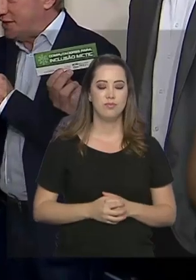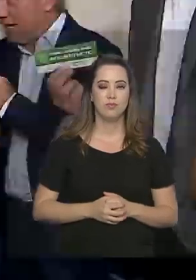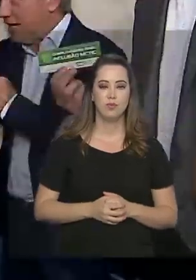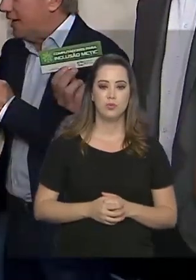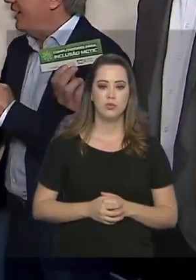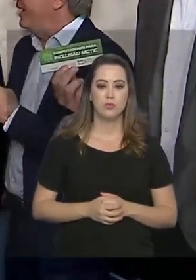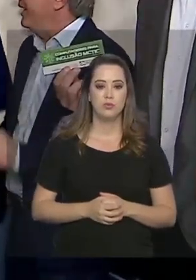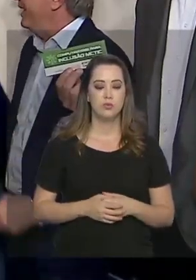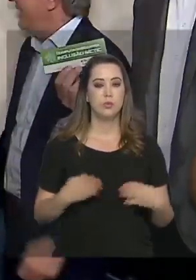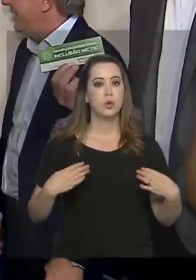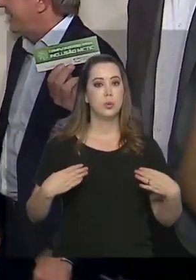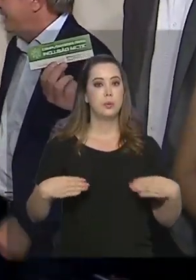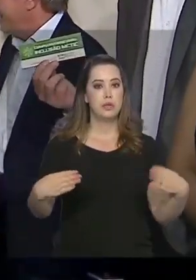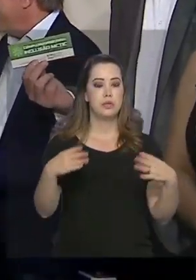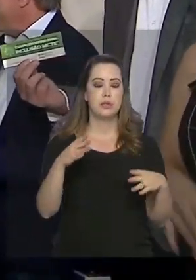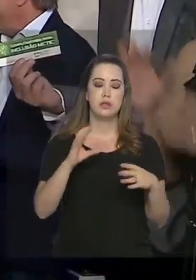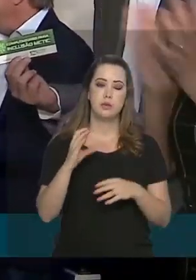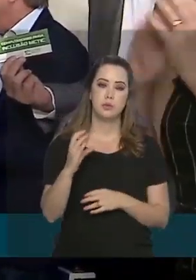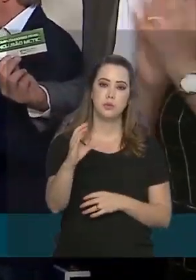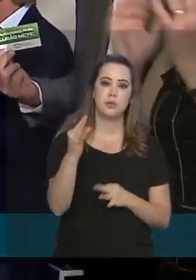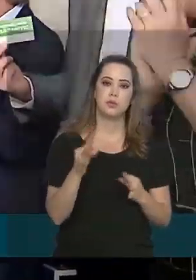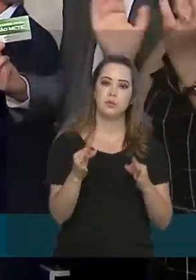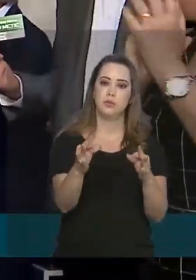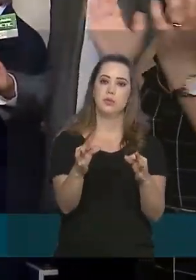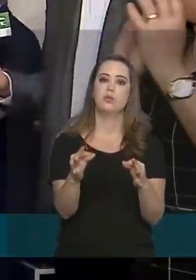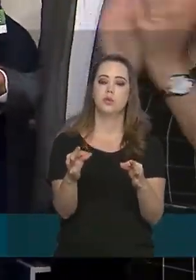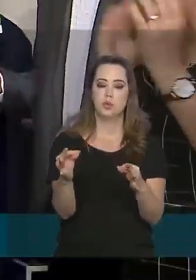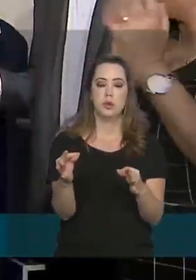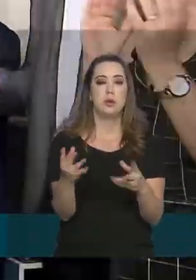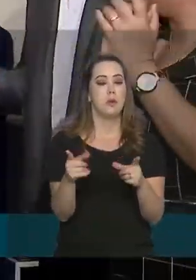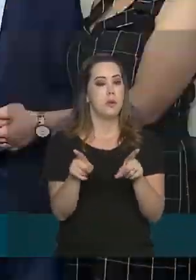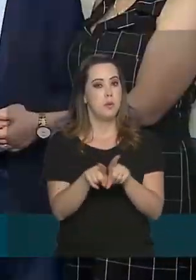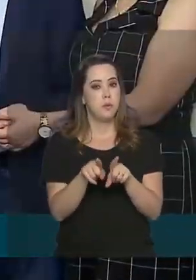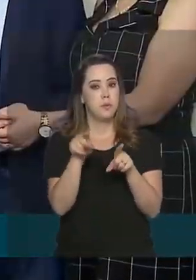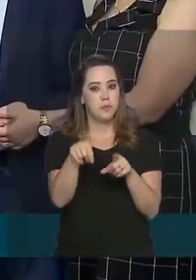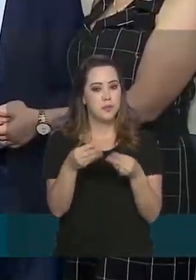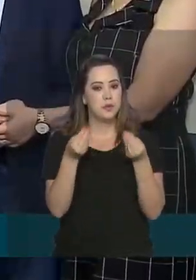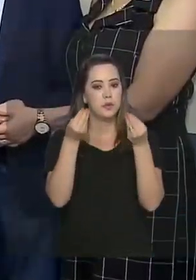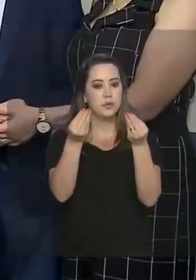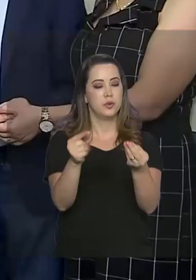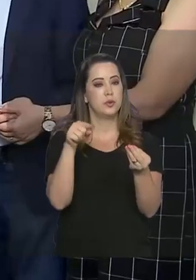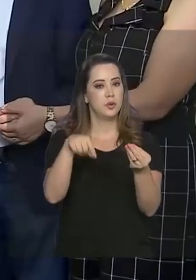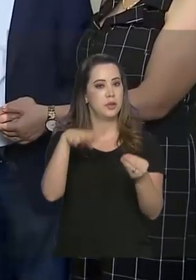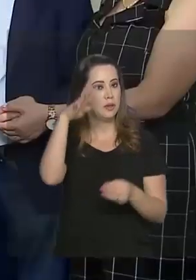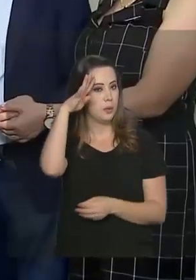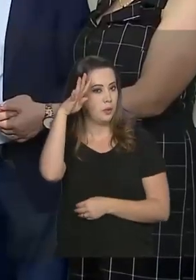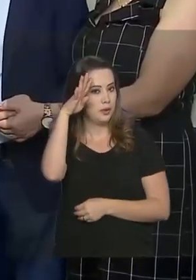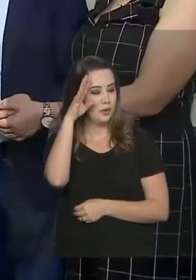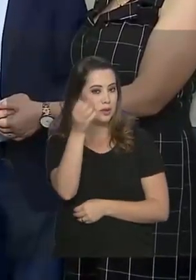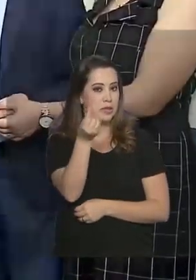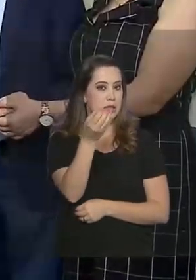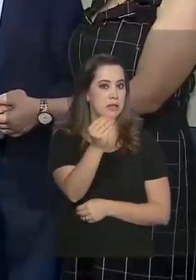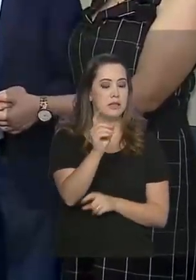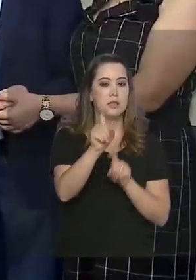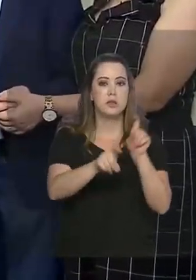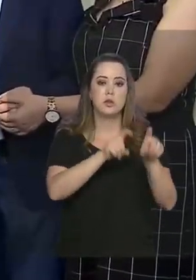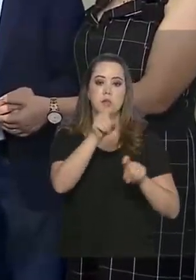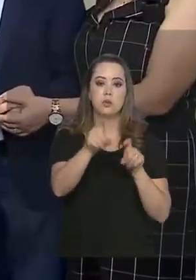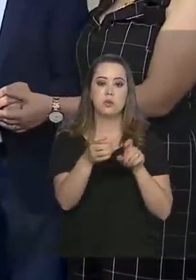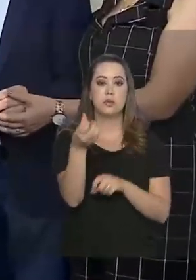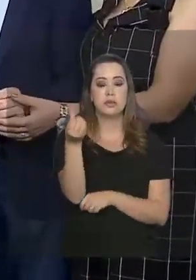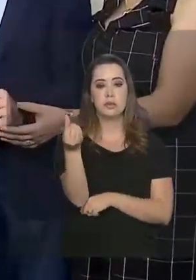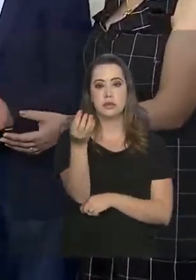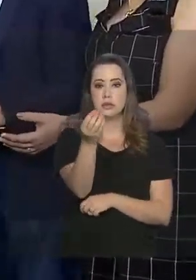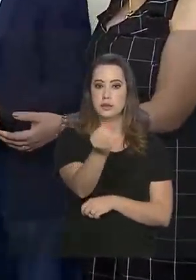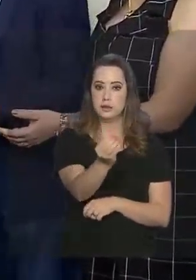O Ministério da Ciência, Tecnologia, Inovações e Comunicações entregou nesta quarta-feira 60 máquinas em seis